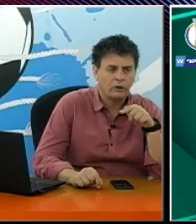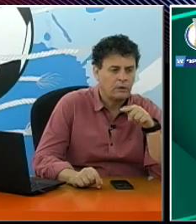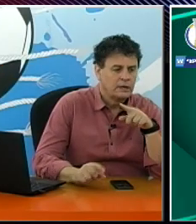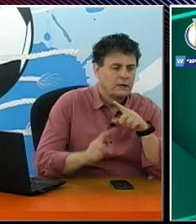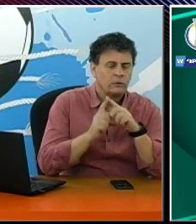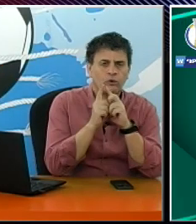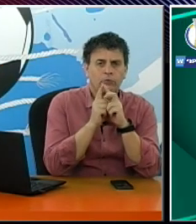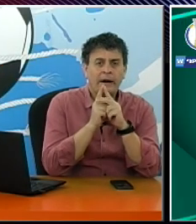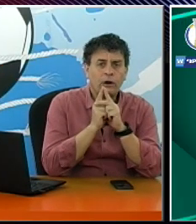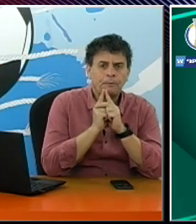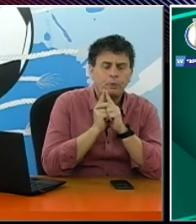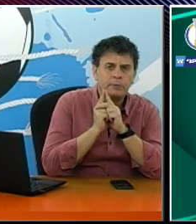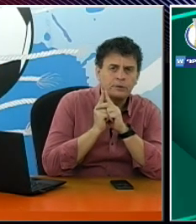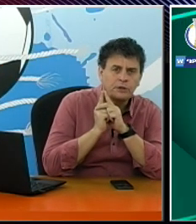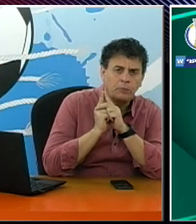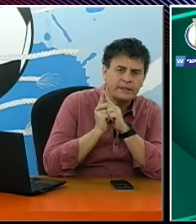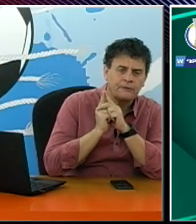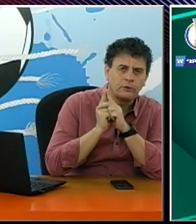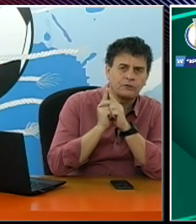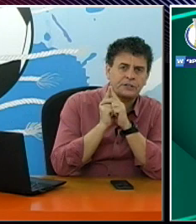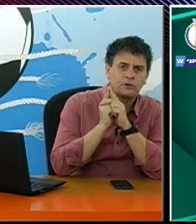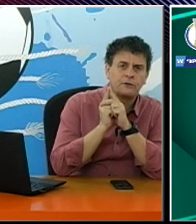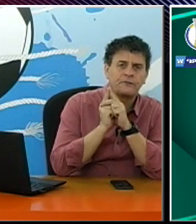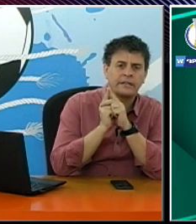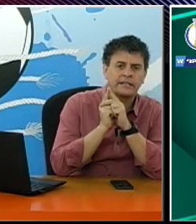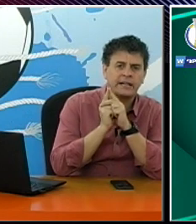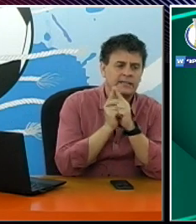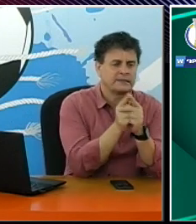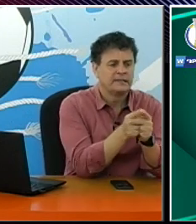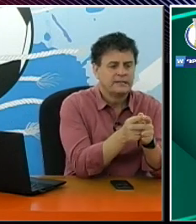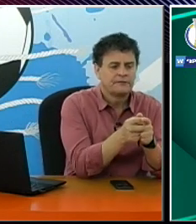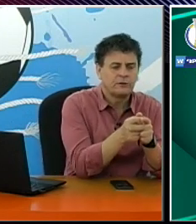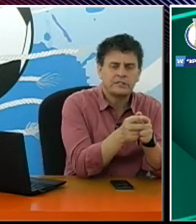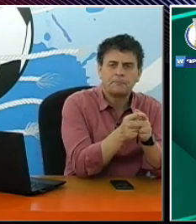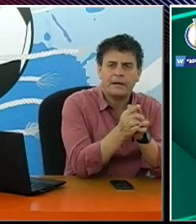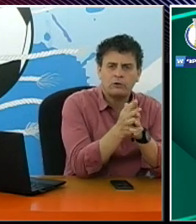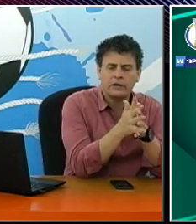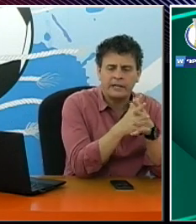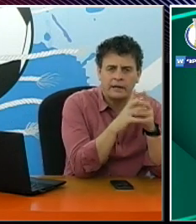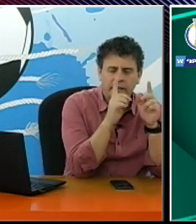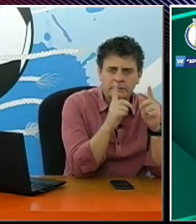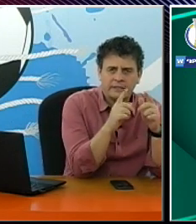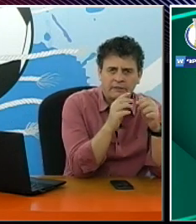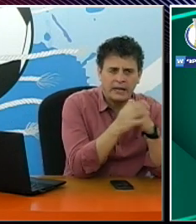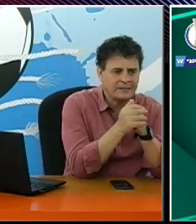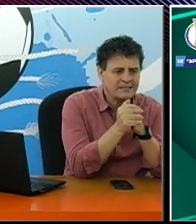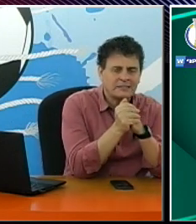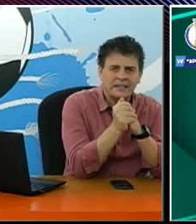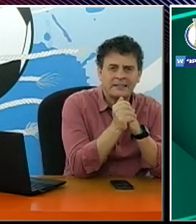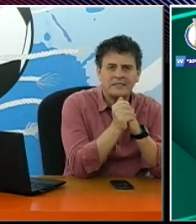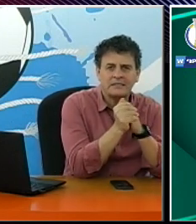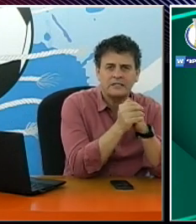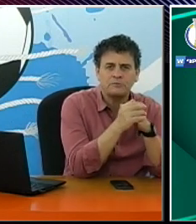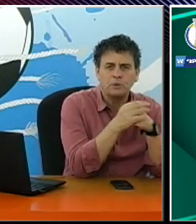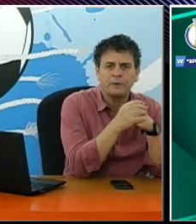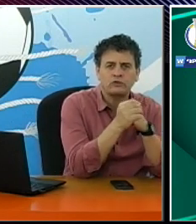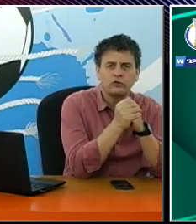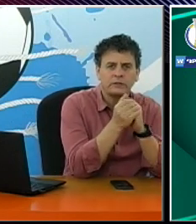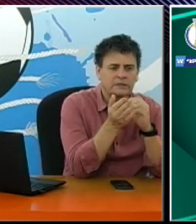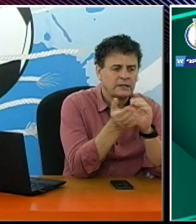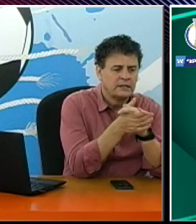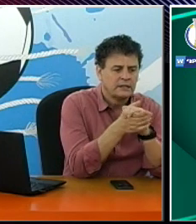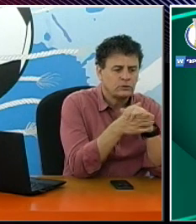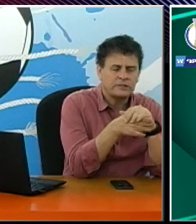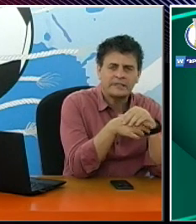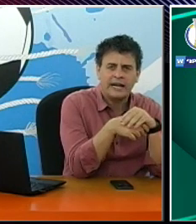mim, João. O maior público que o Botafogo já jogou fora de casa foi o Sampaio Correia. Eu estava lá, 66 mil